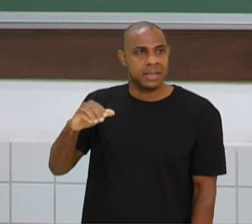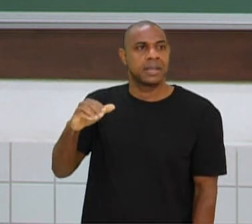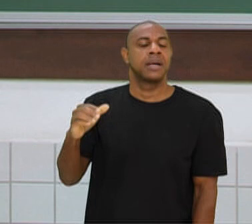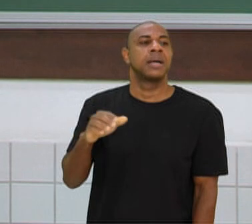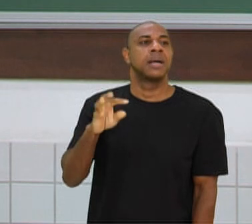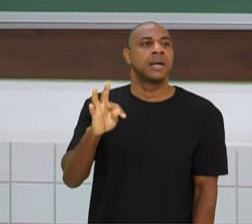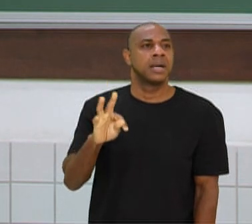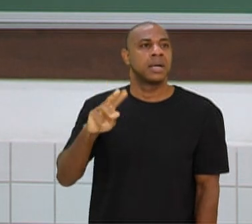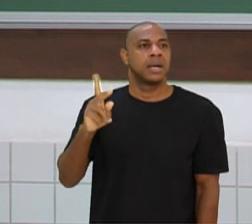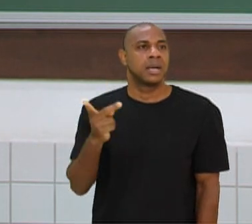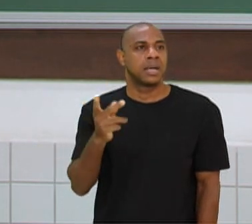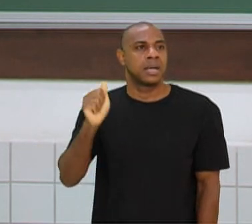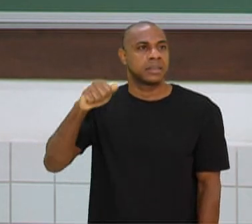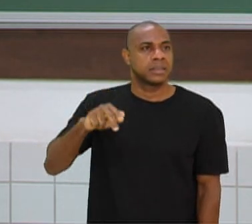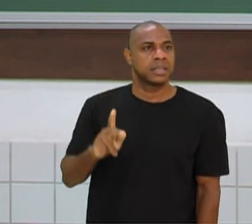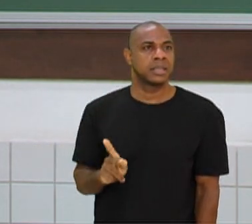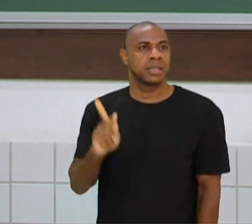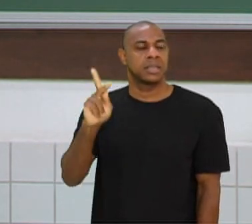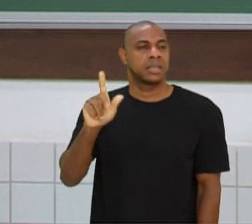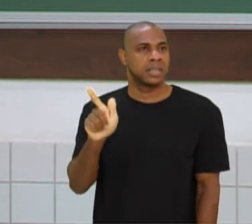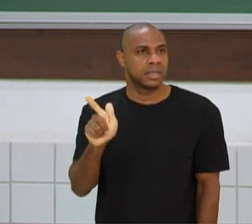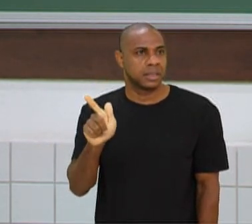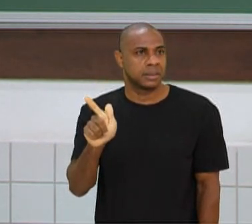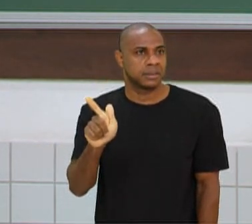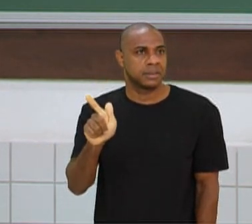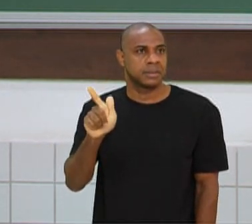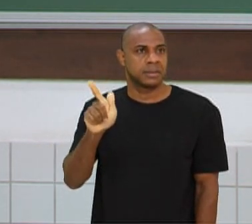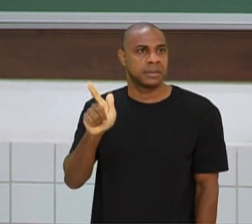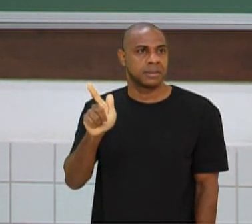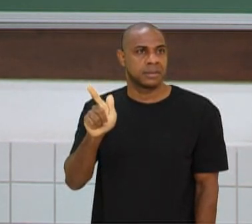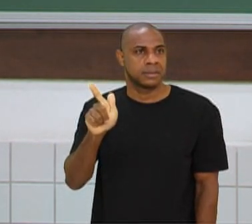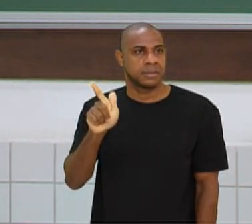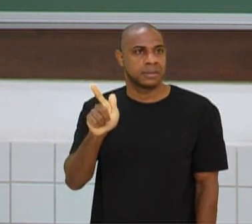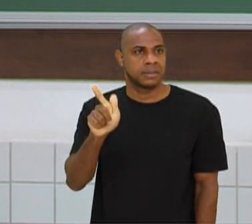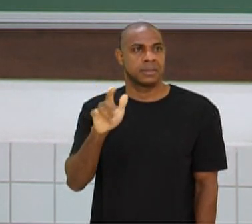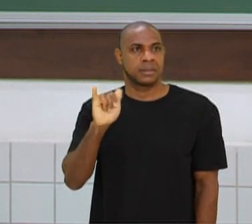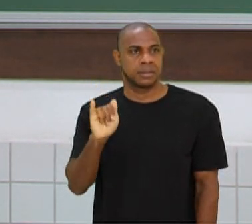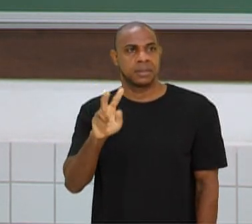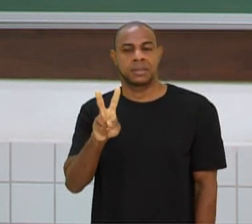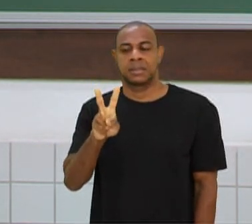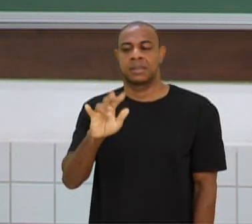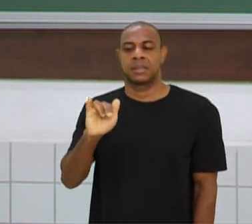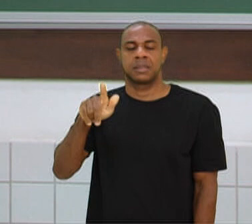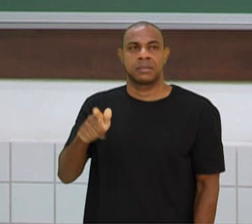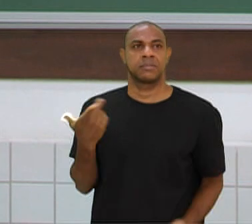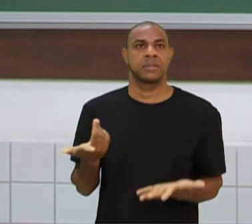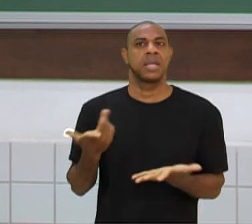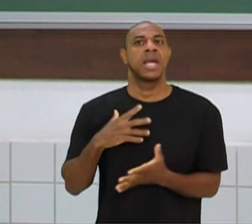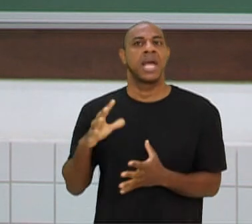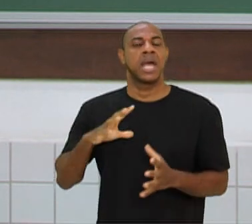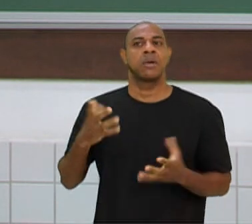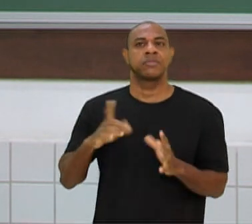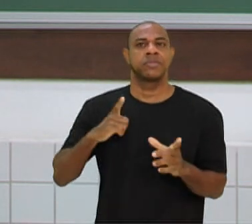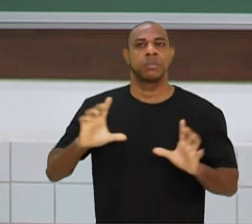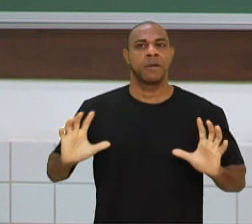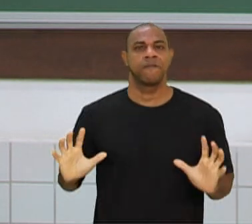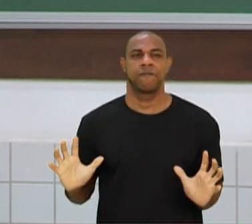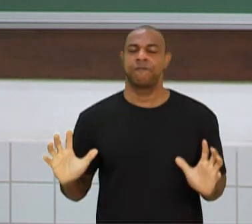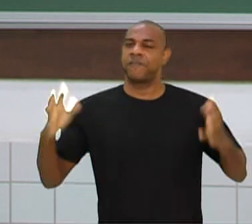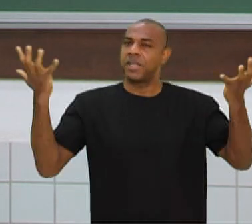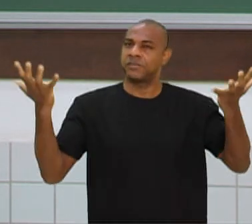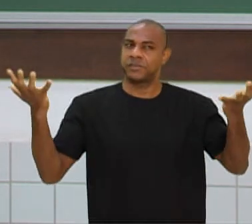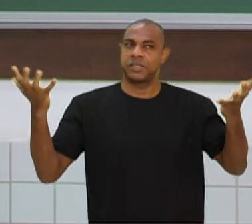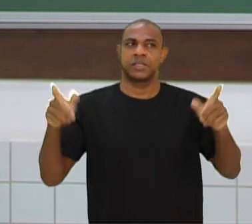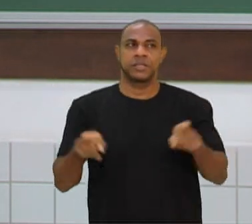data. E originalmente ele veio de um festival quando os peregrinos vieram para o Novo Mundo, né? E esse